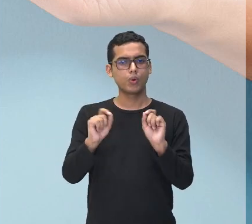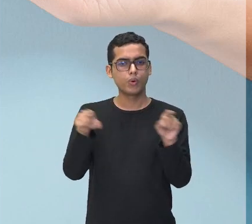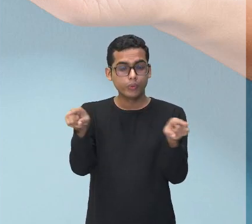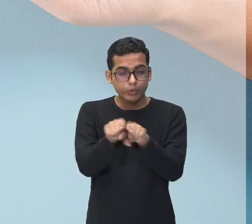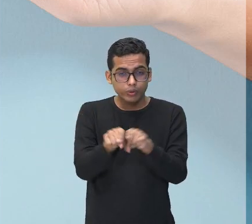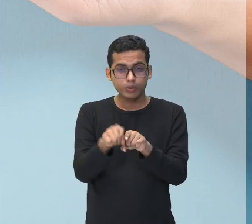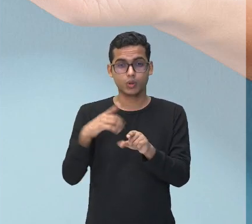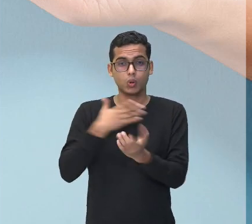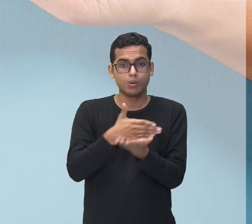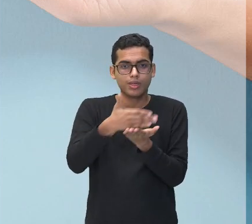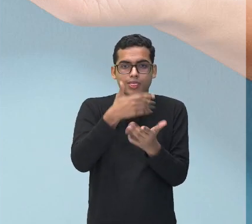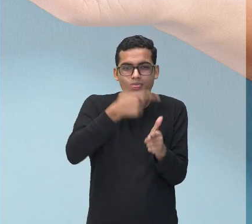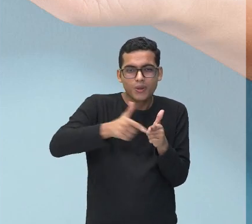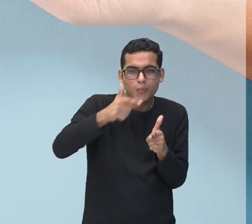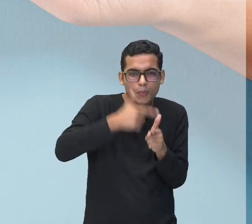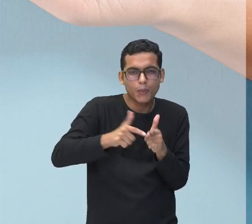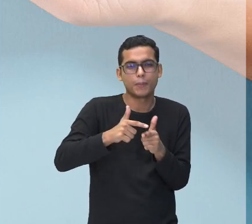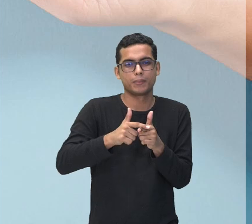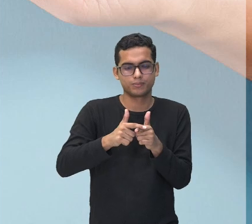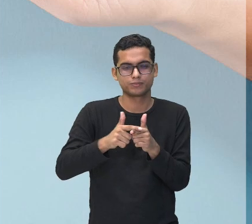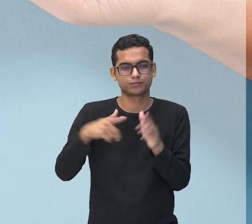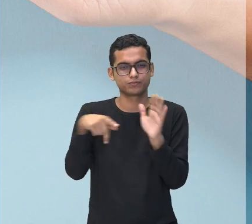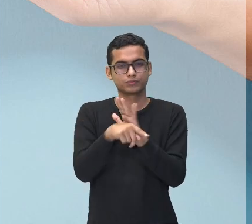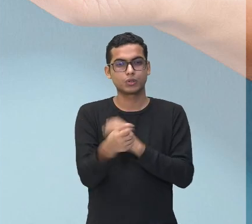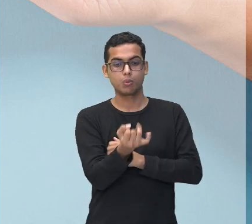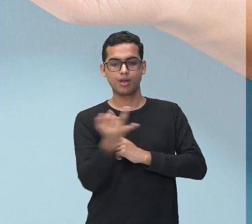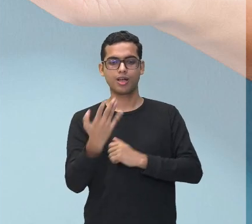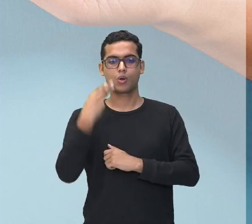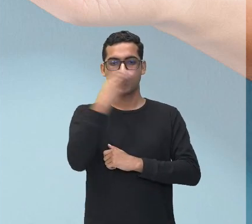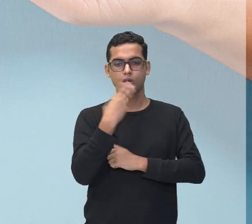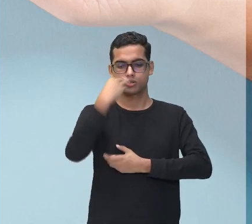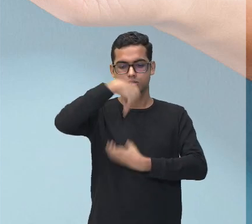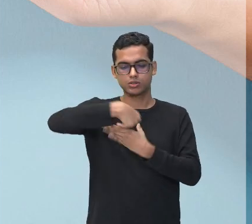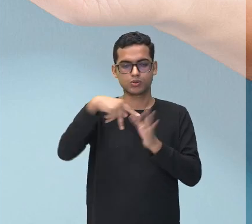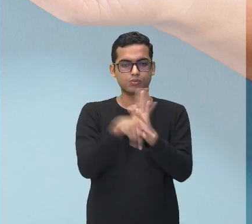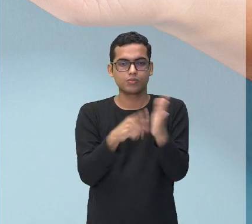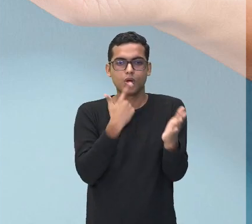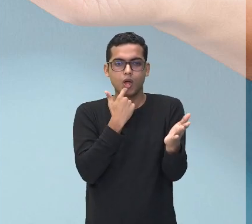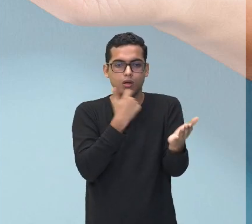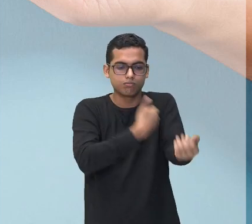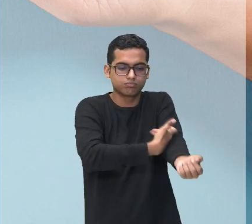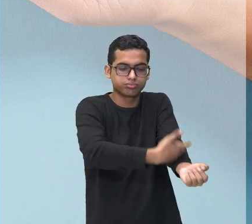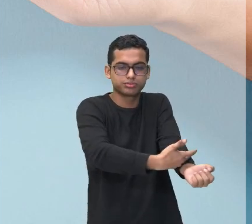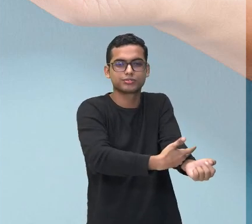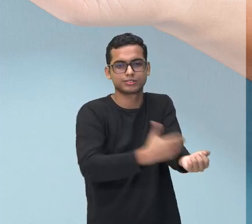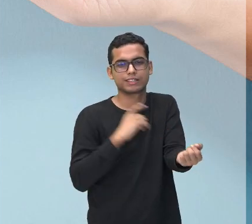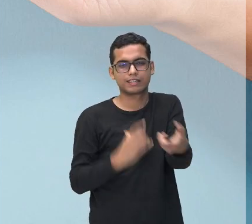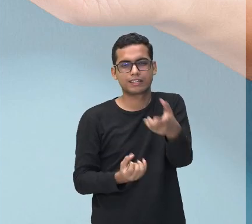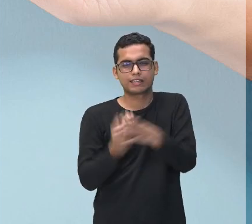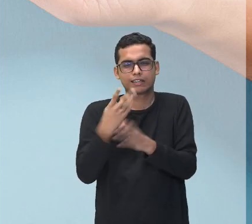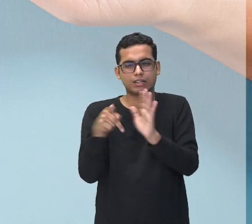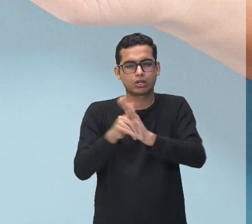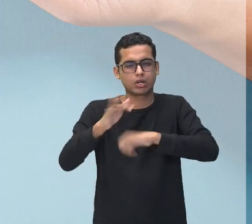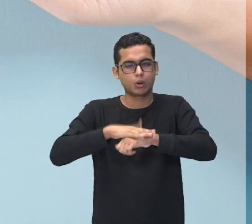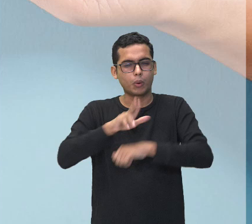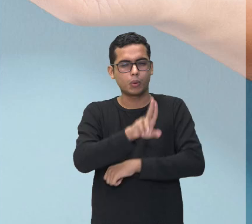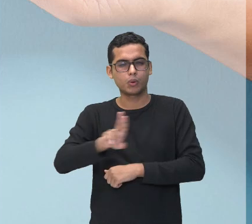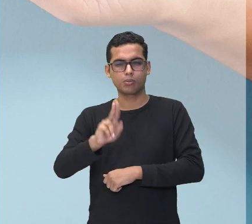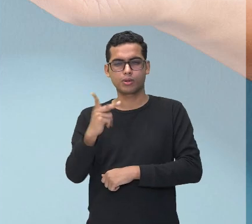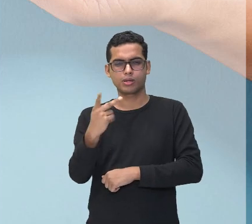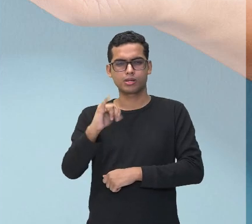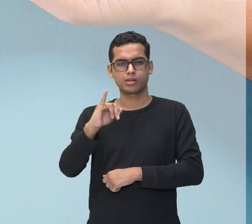desregulação desses níveis de glicose no sangue, ocasionando então a hiperglicemia. E uma pessoa diabética, ela